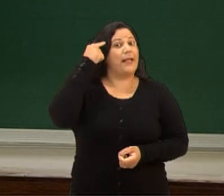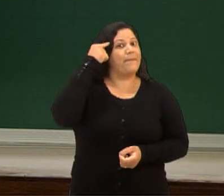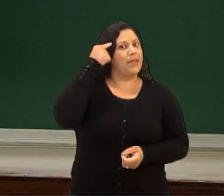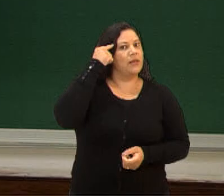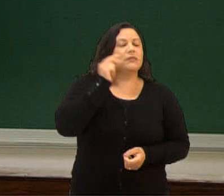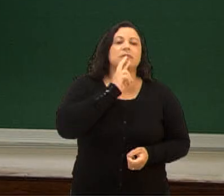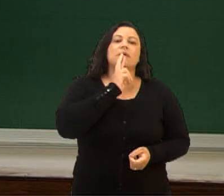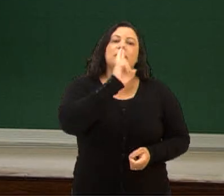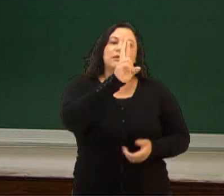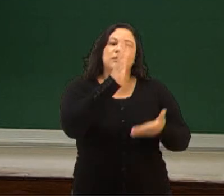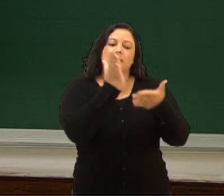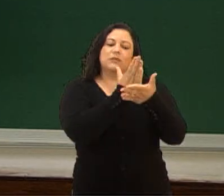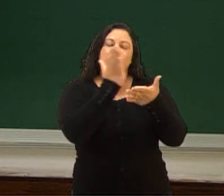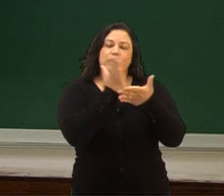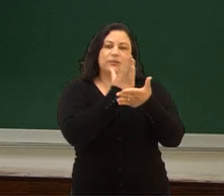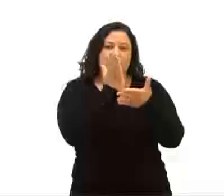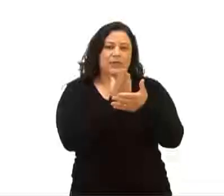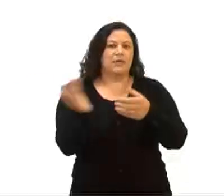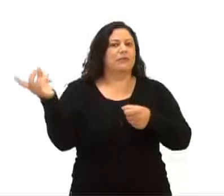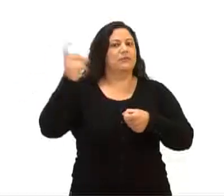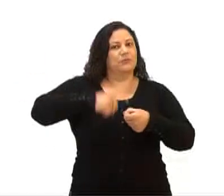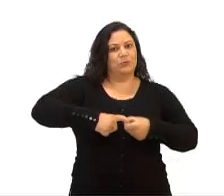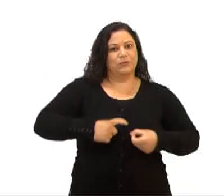no seu caderno que nós já voltamos para conferir.